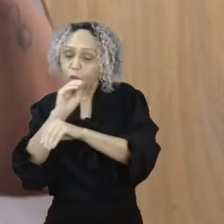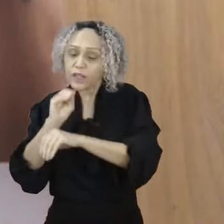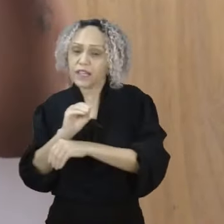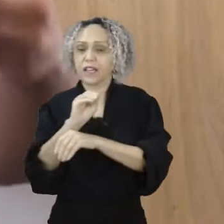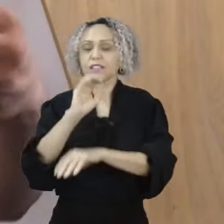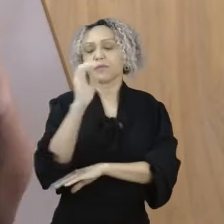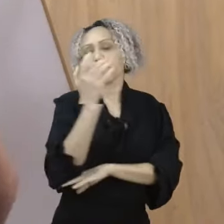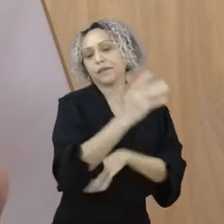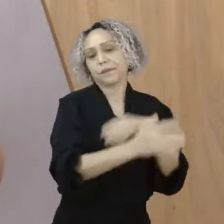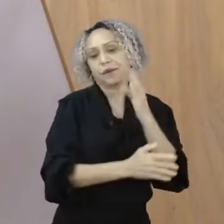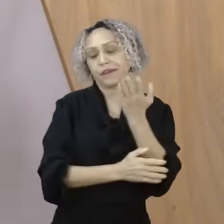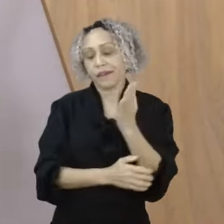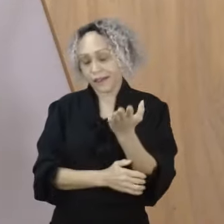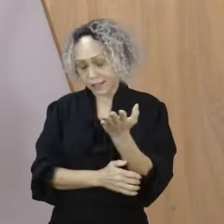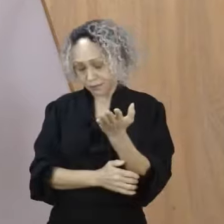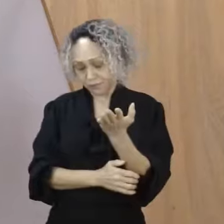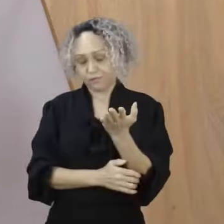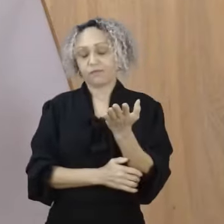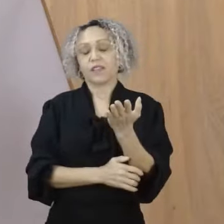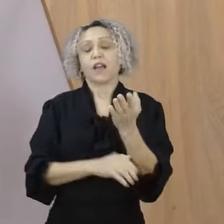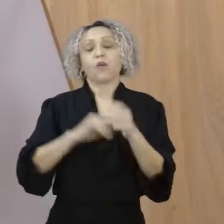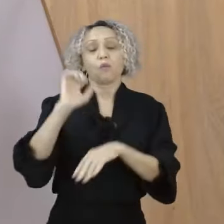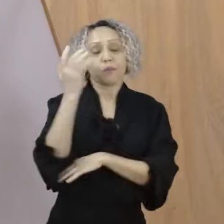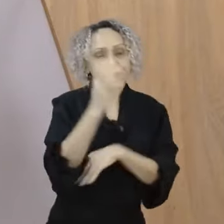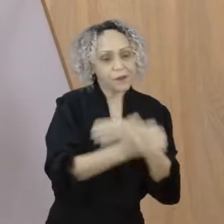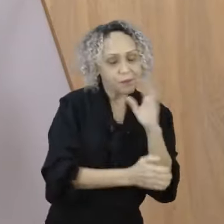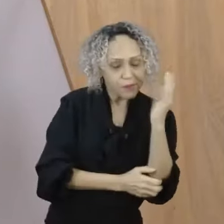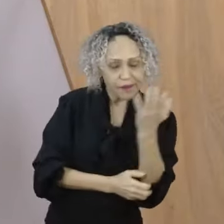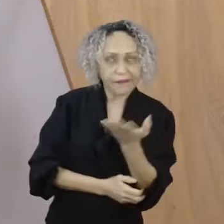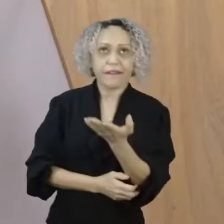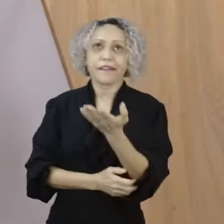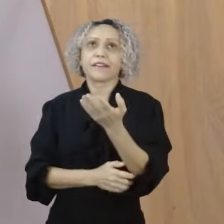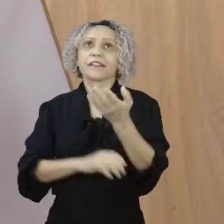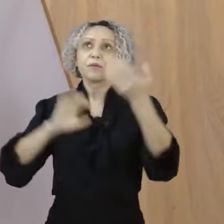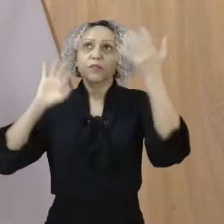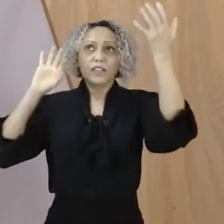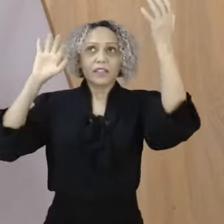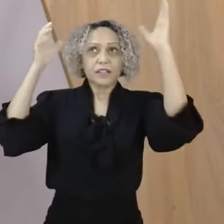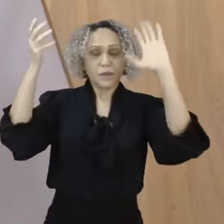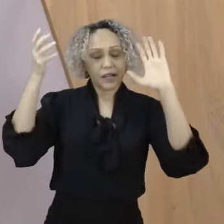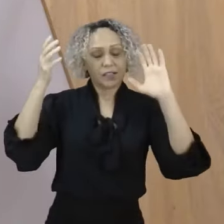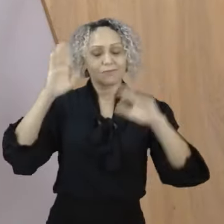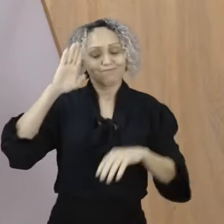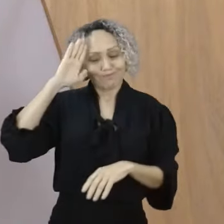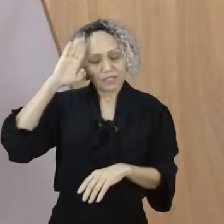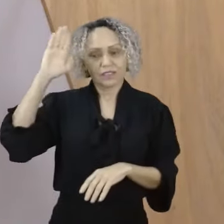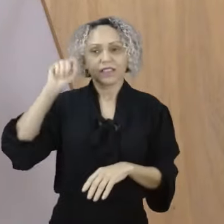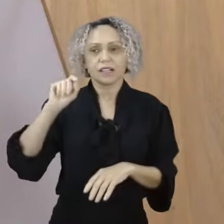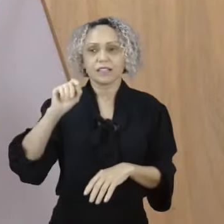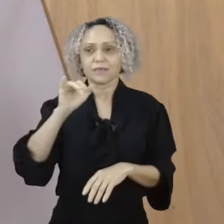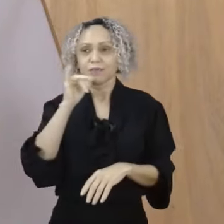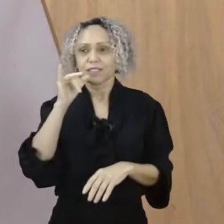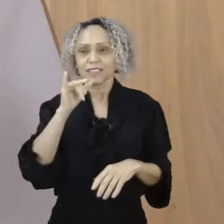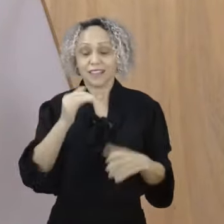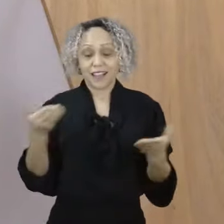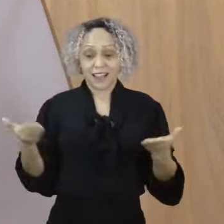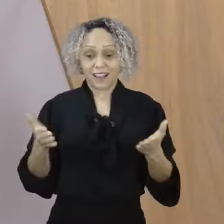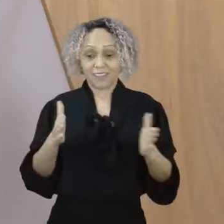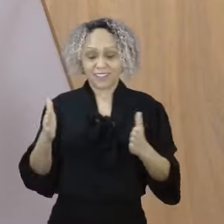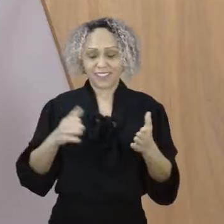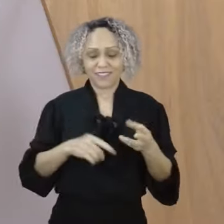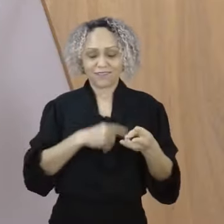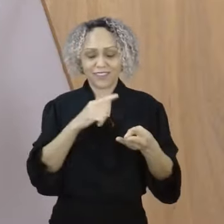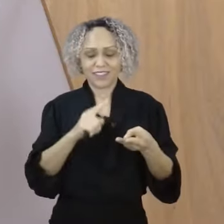ambiente as mudanças climáticas como prioridade Só que nesse governo Eu costumo dizer o seguinte o Lula 3.0 Com